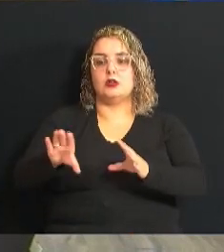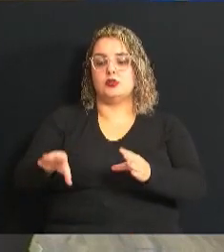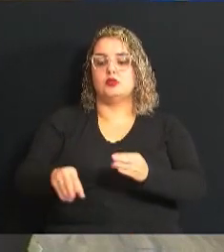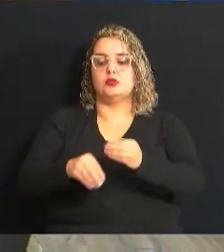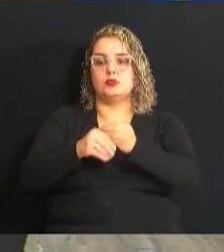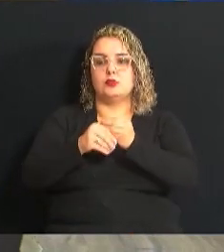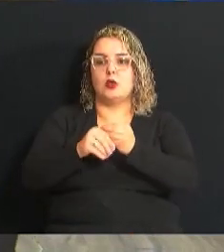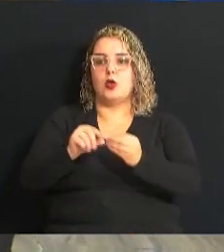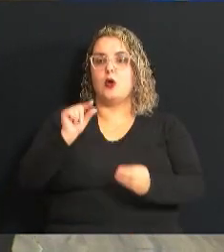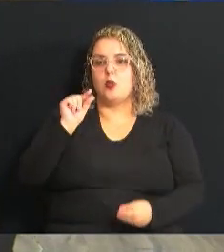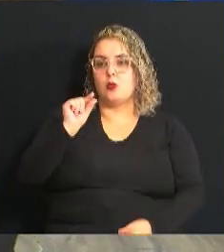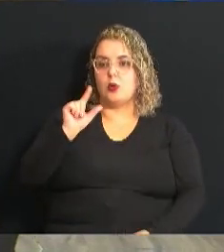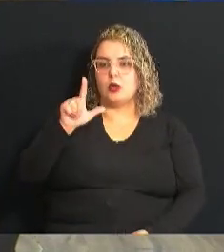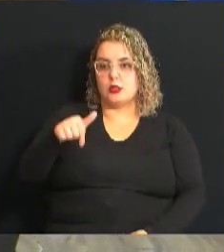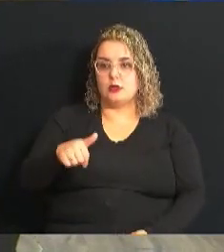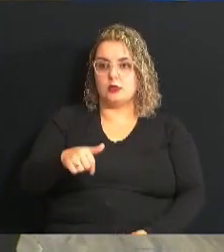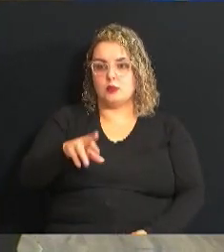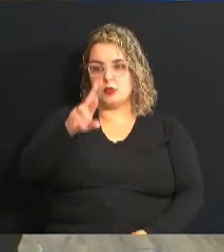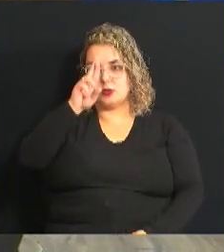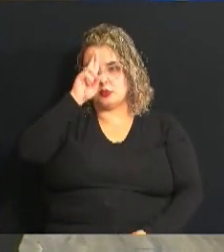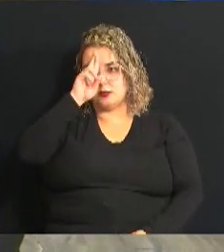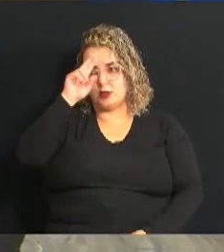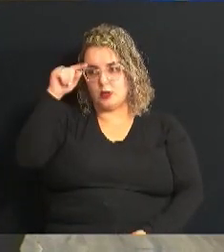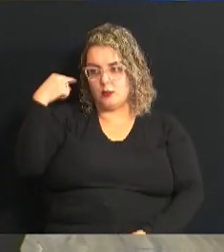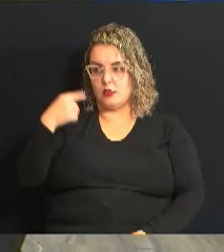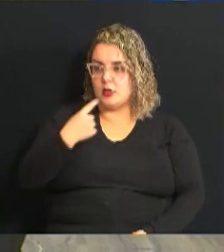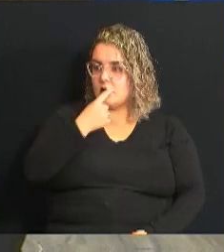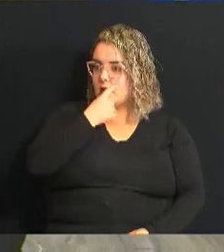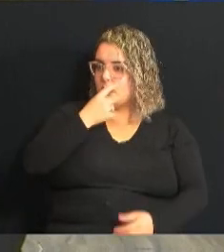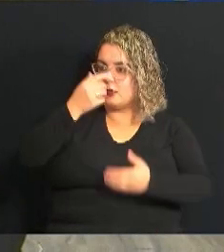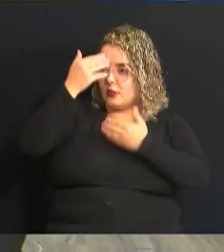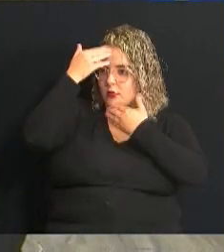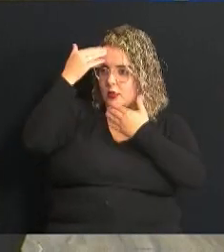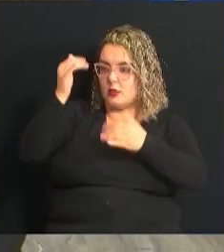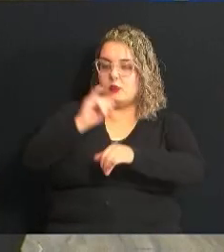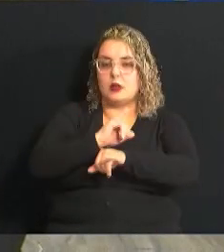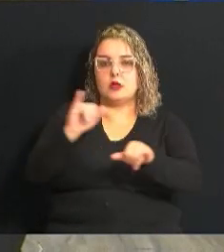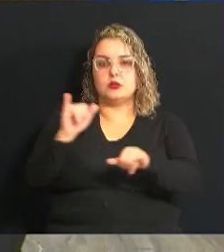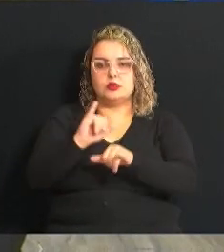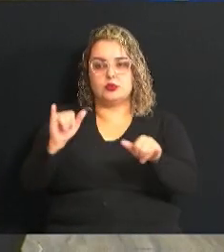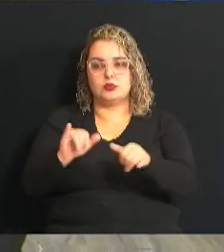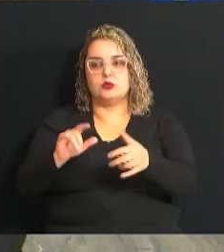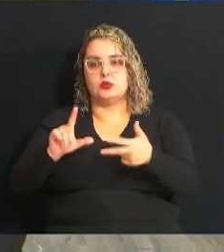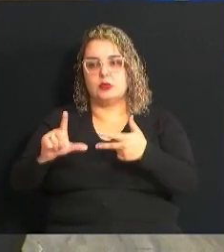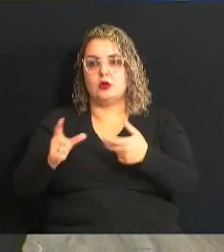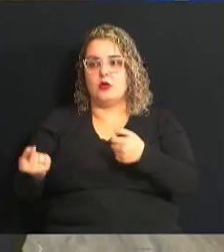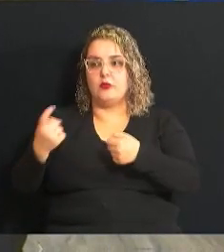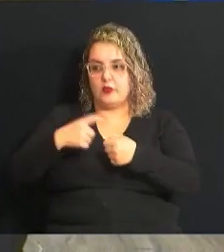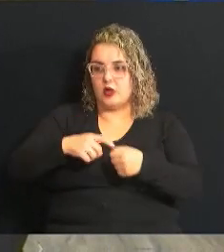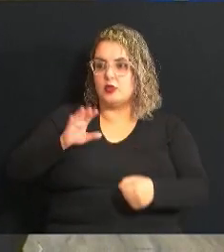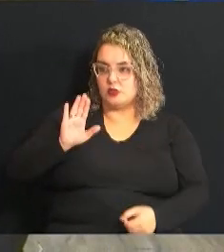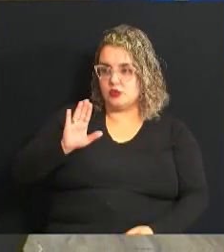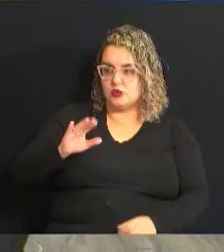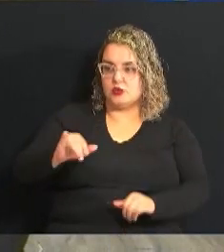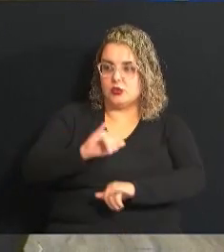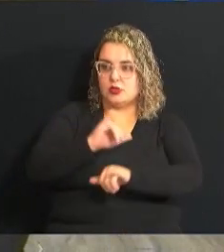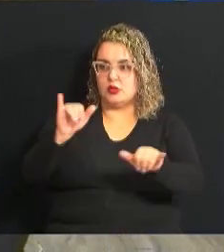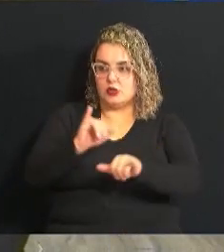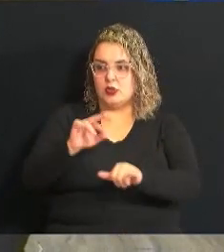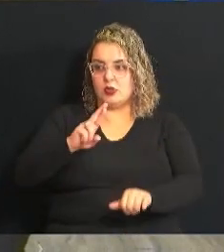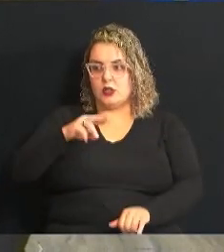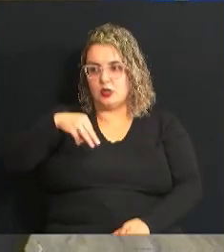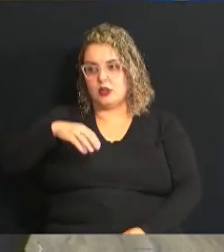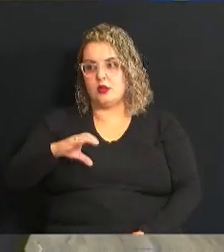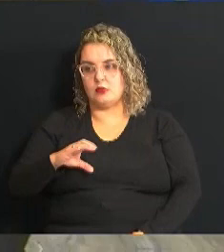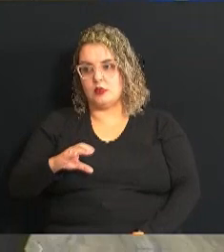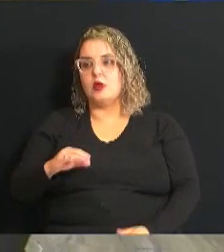pouquinho depois do meio-dia. Mirna Abreu, muito obrigado pelas notícias do Legislativo. Volta daqui a pouco com as notícias da Metrópole de Campinas?